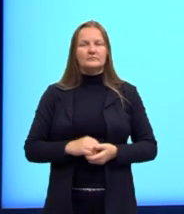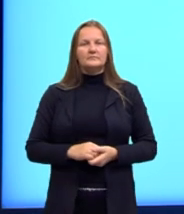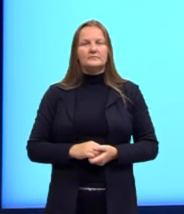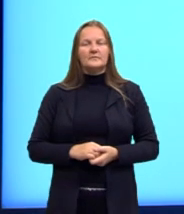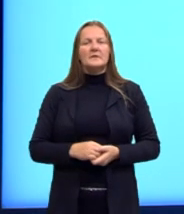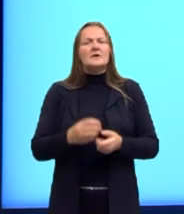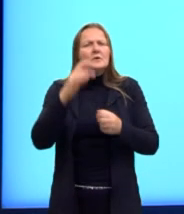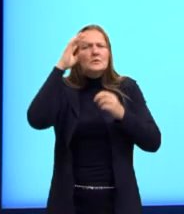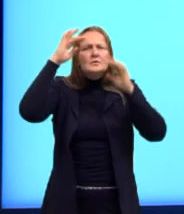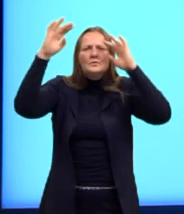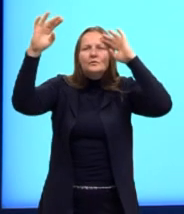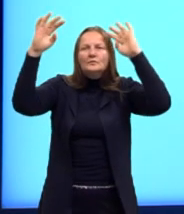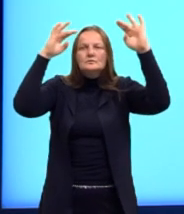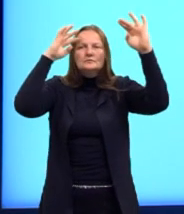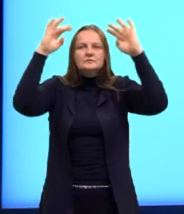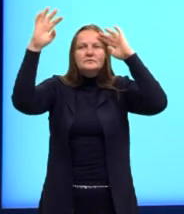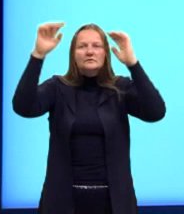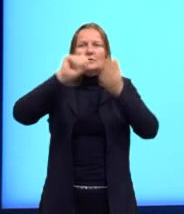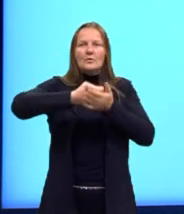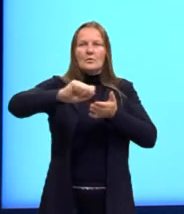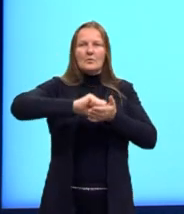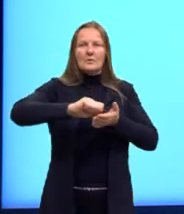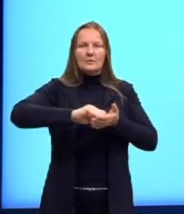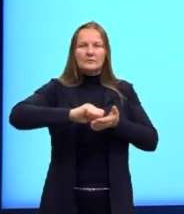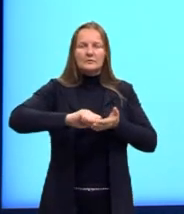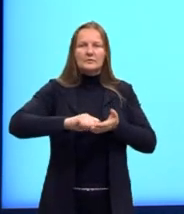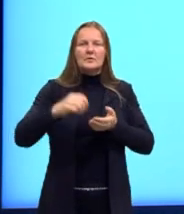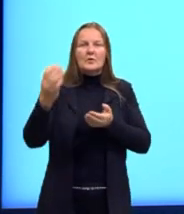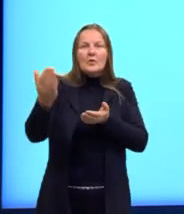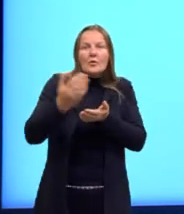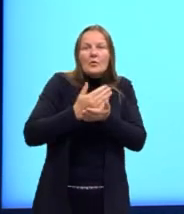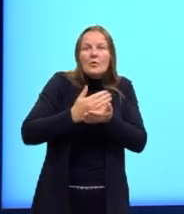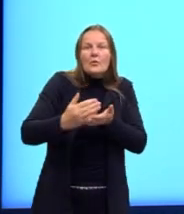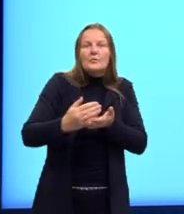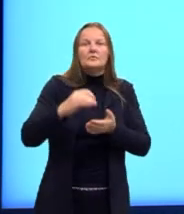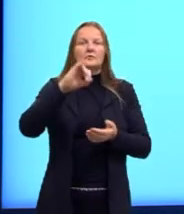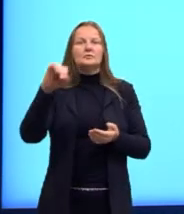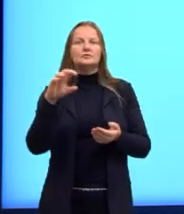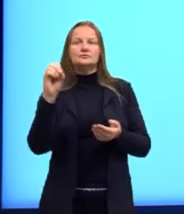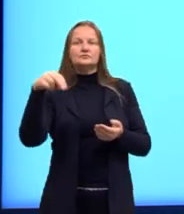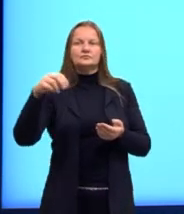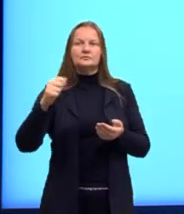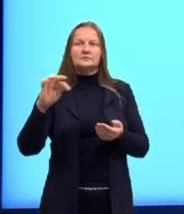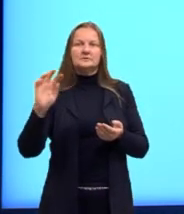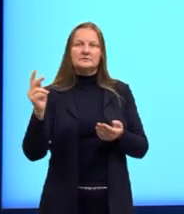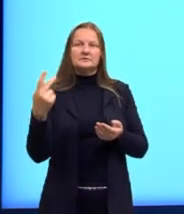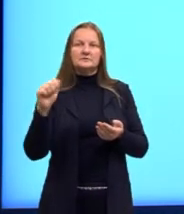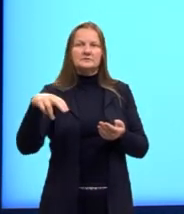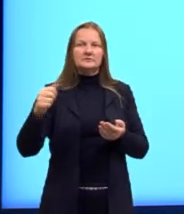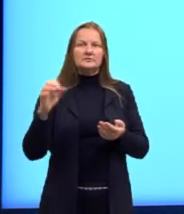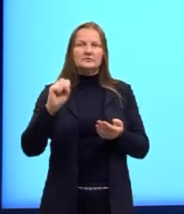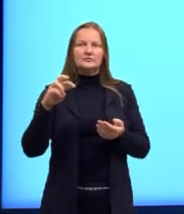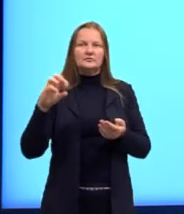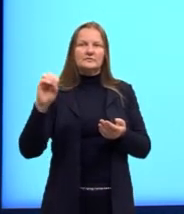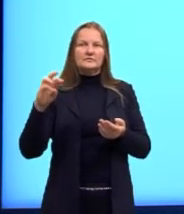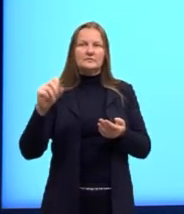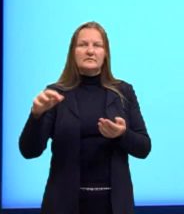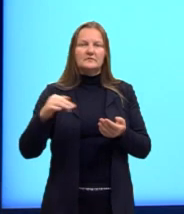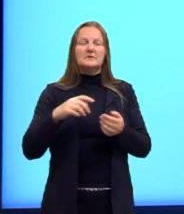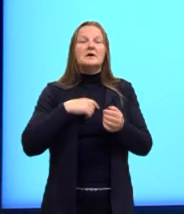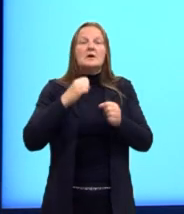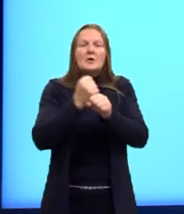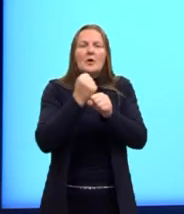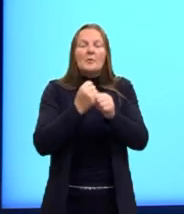a inspiração do autor né veio do escritor Jonathan Swift ao perceber que suas obras